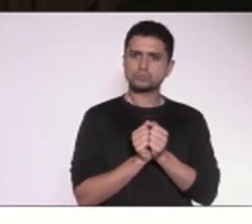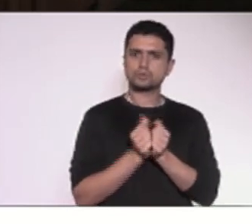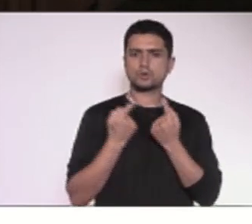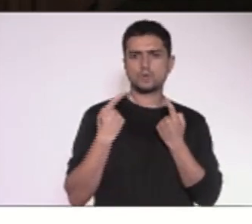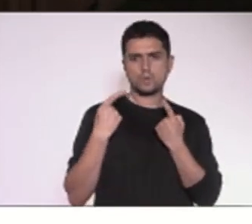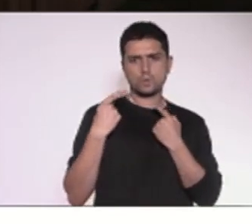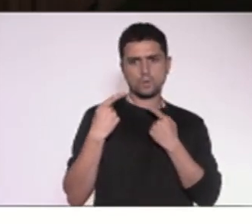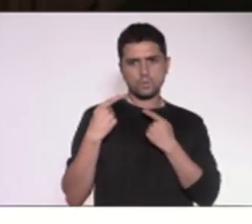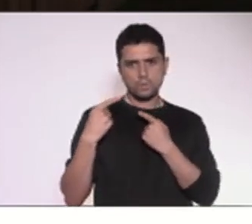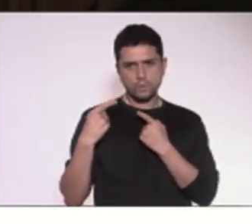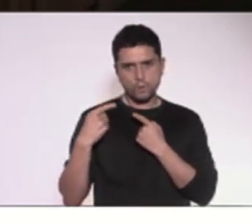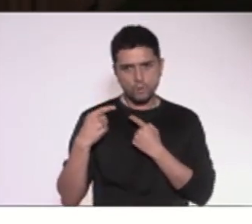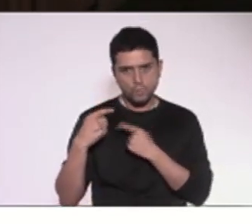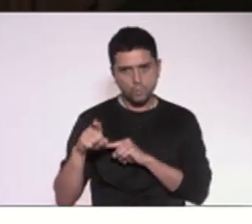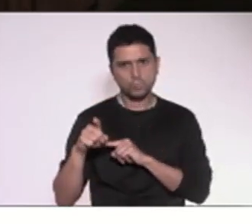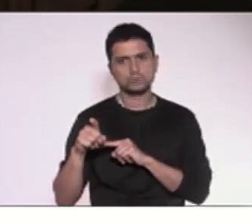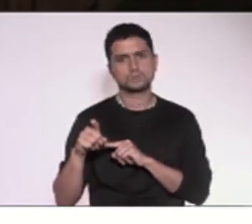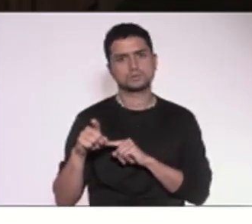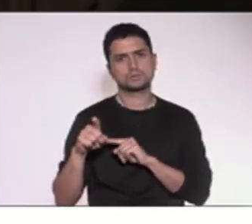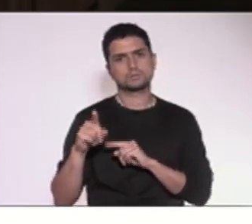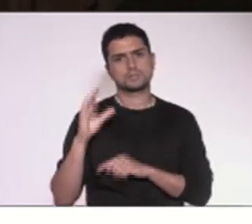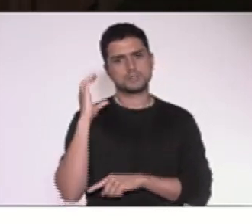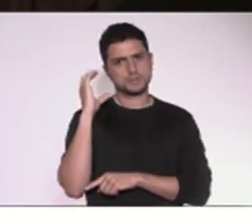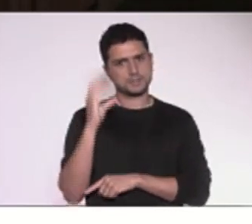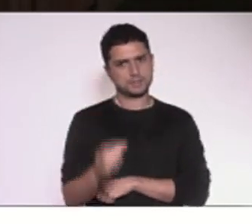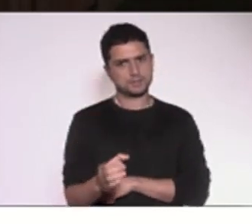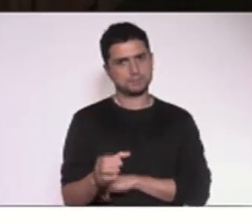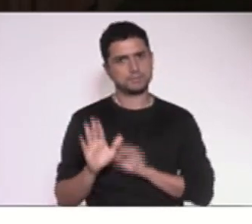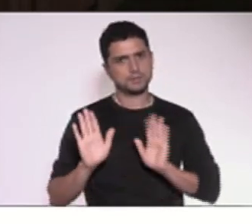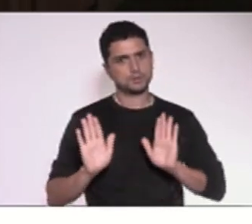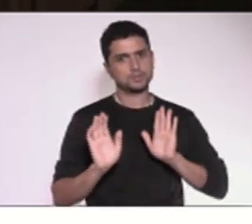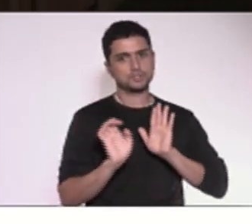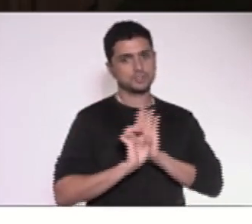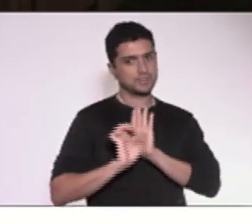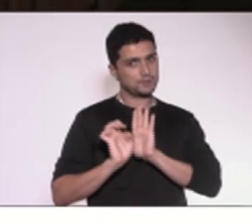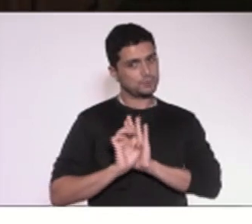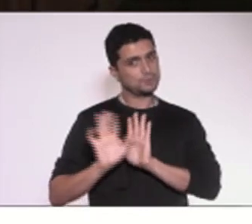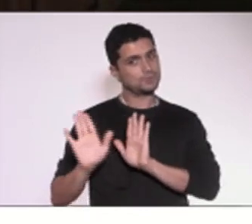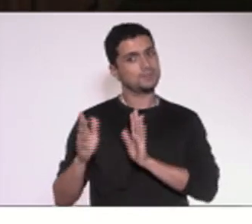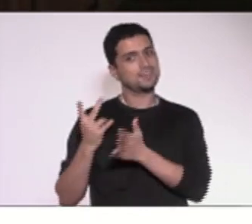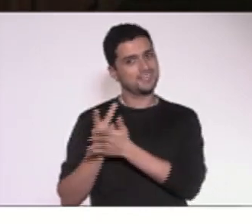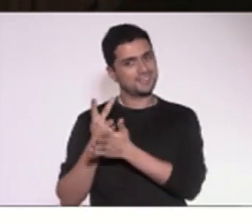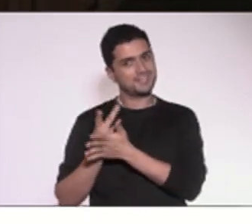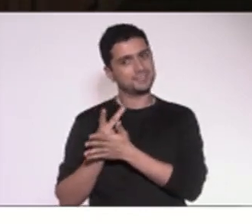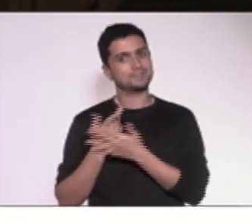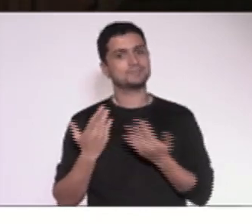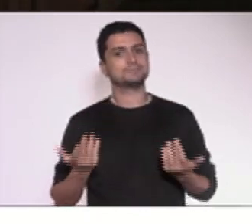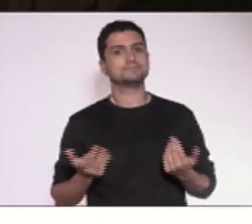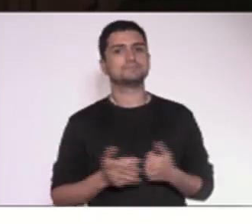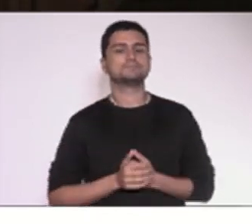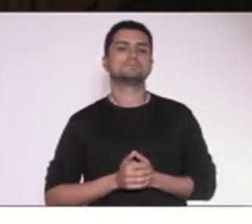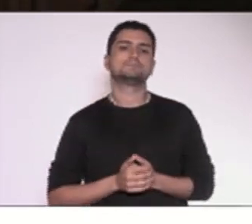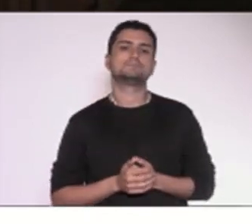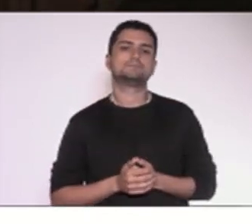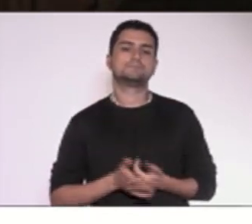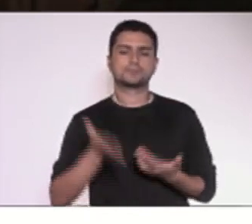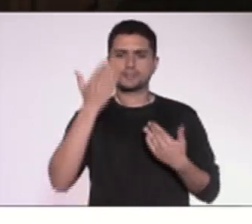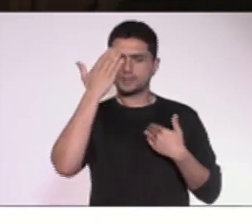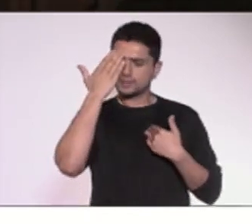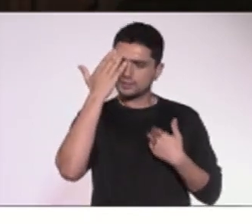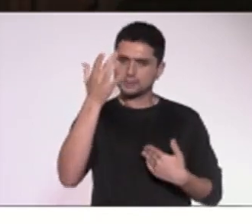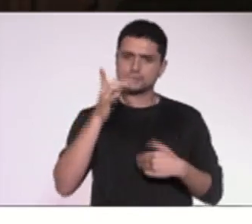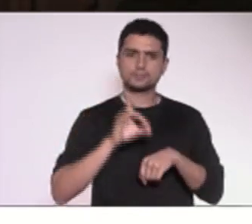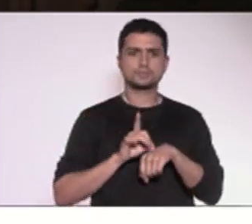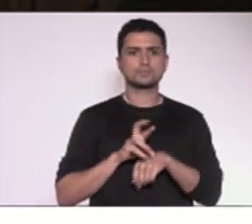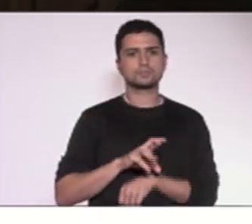impunidade. Então o estatuto, neste ponto, estava equivocado. E eu agradeço, doutora Carmen,